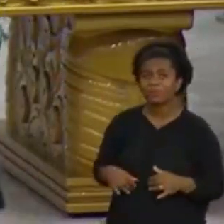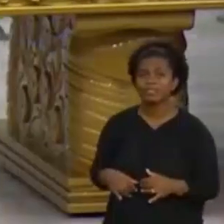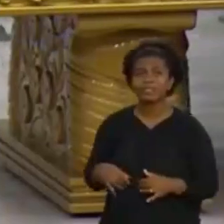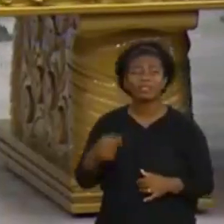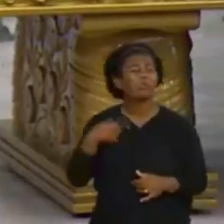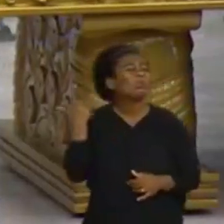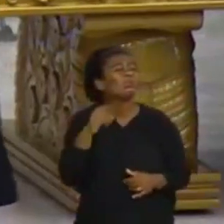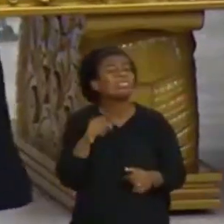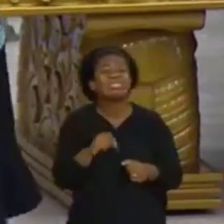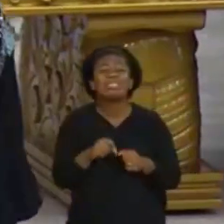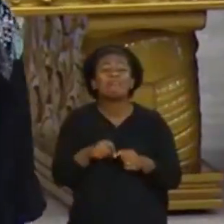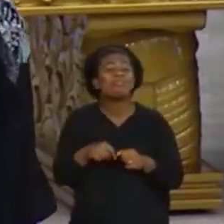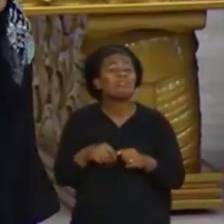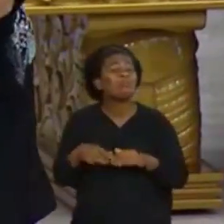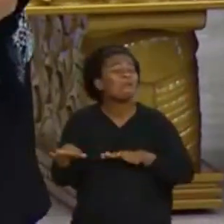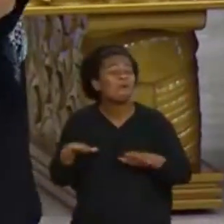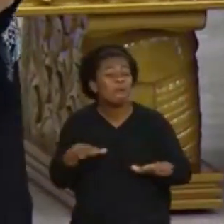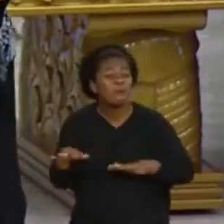Isso, minhas pernas.